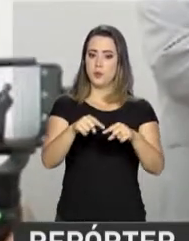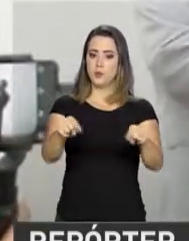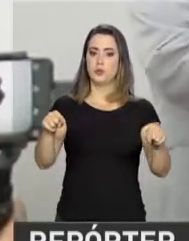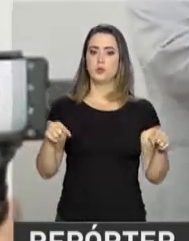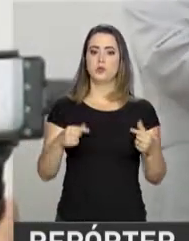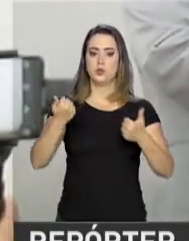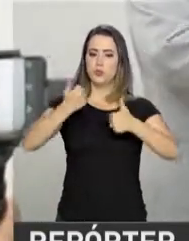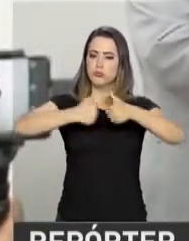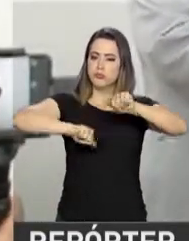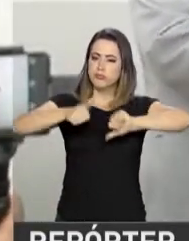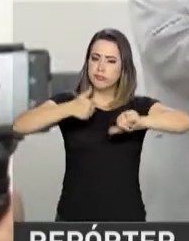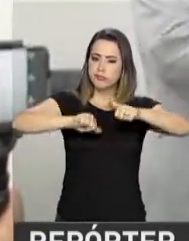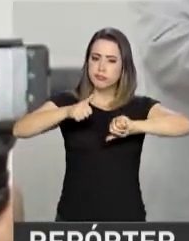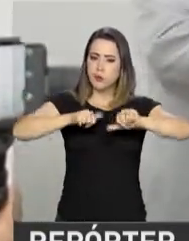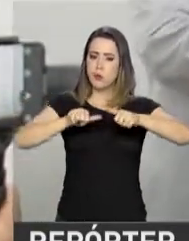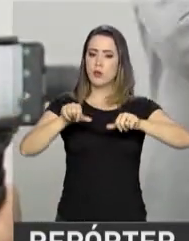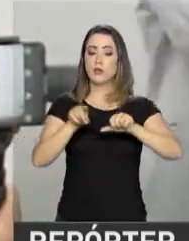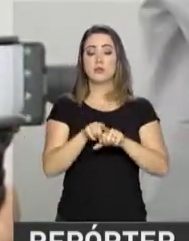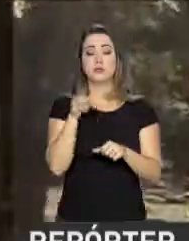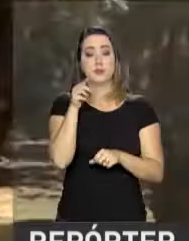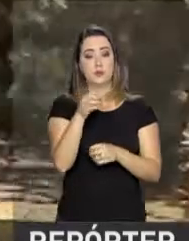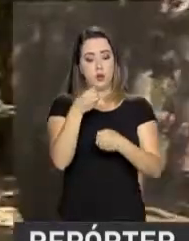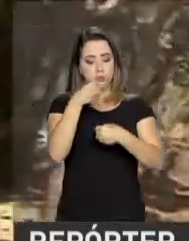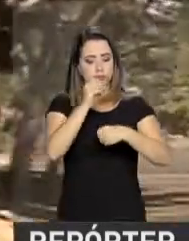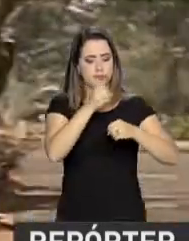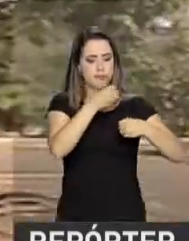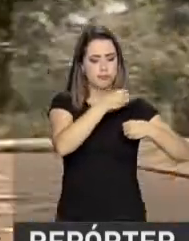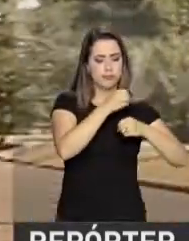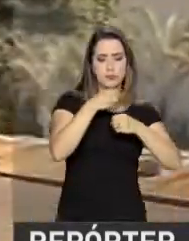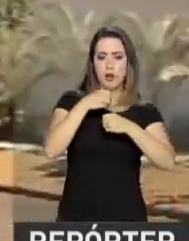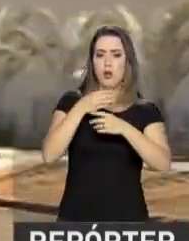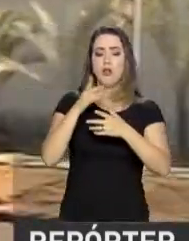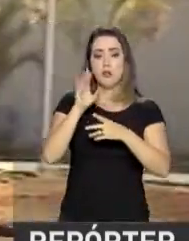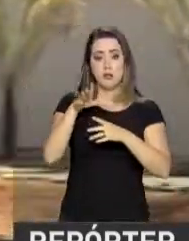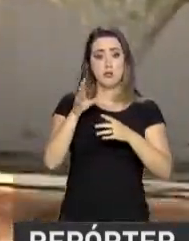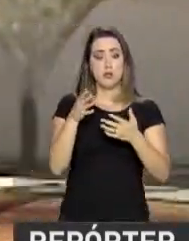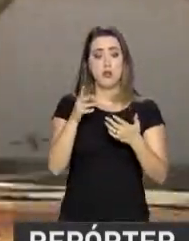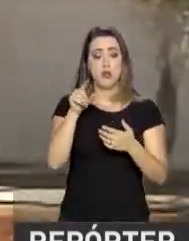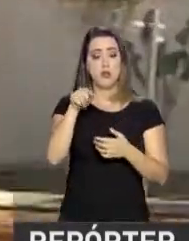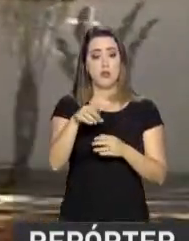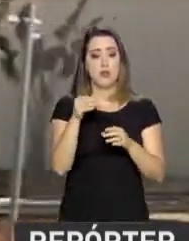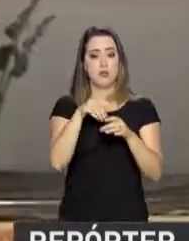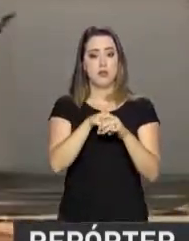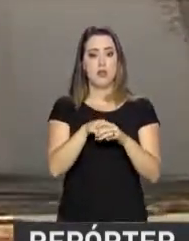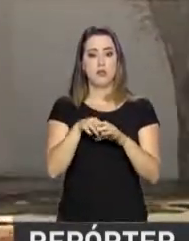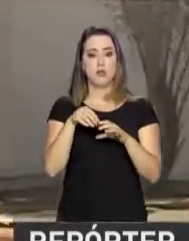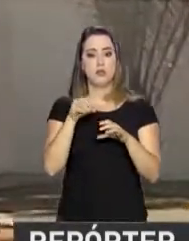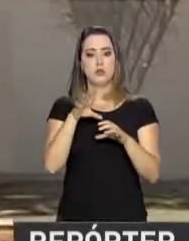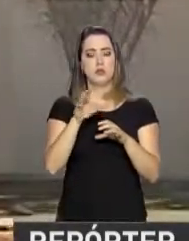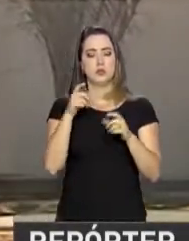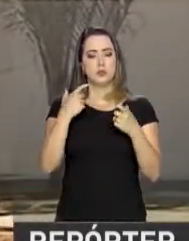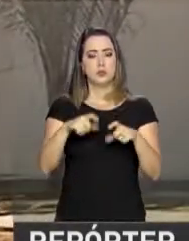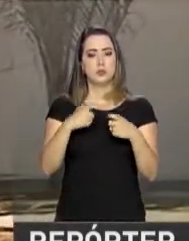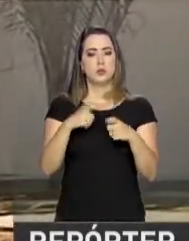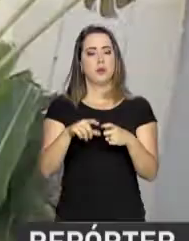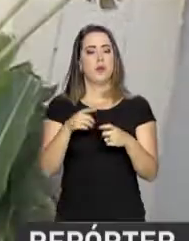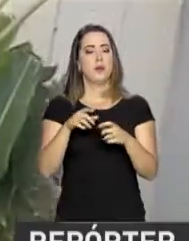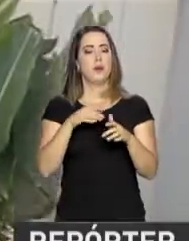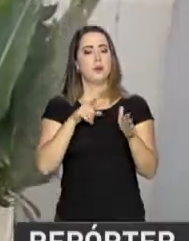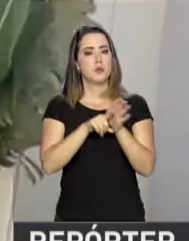nacional de nanotecnologia construído dentro do centro nacional de pesquisa em energia e materiais